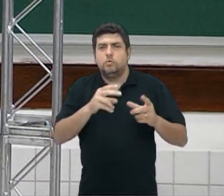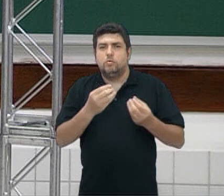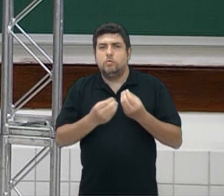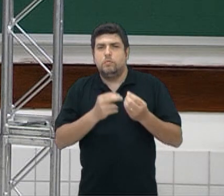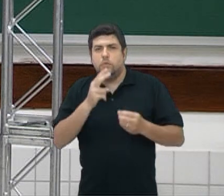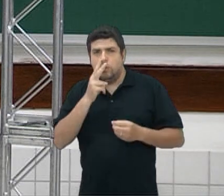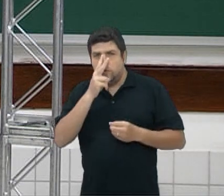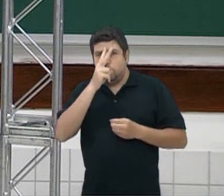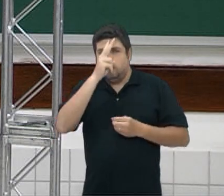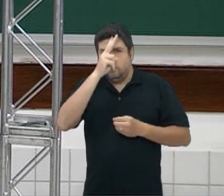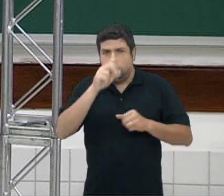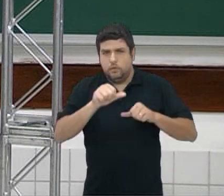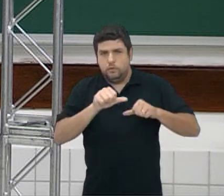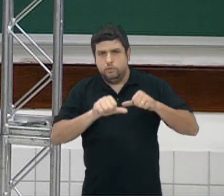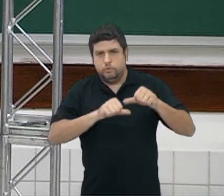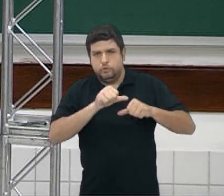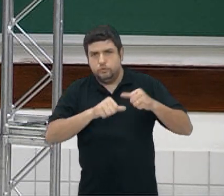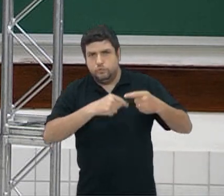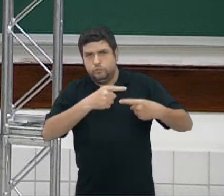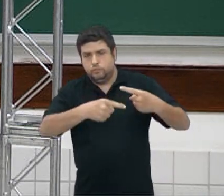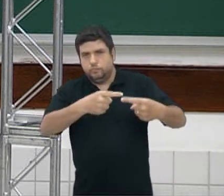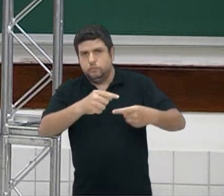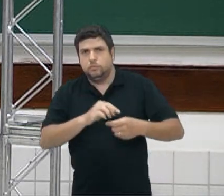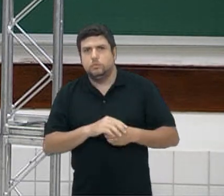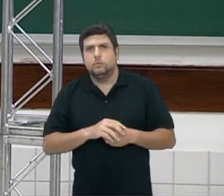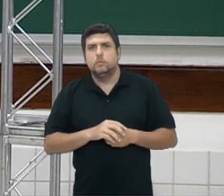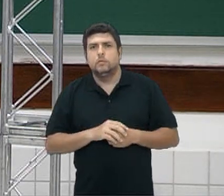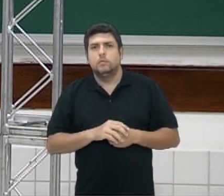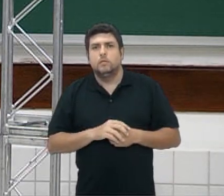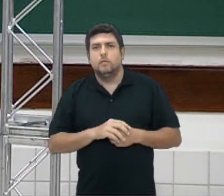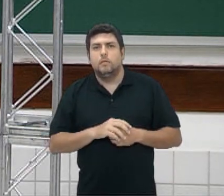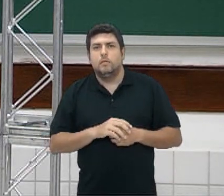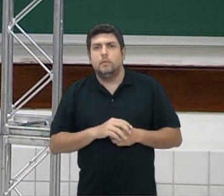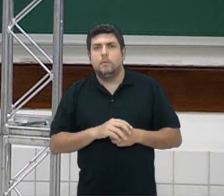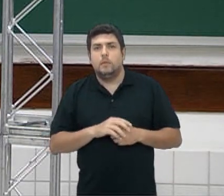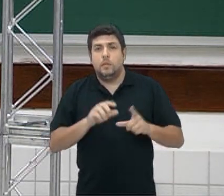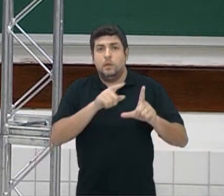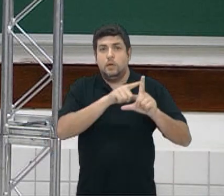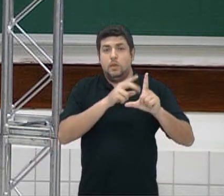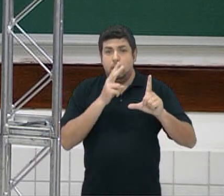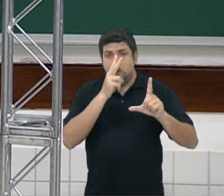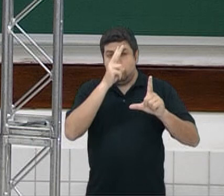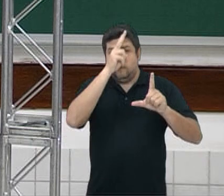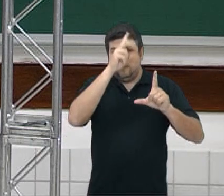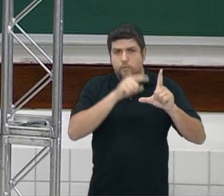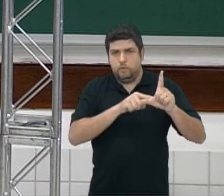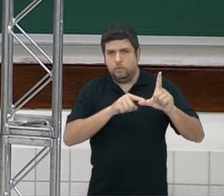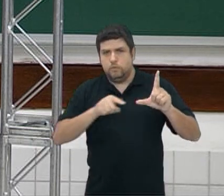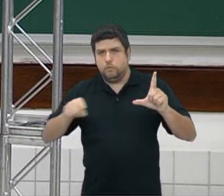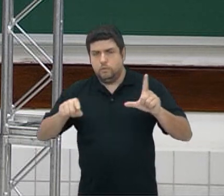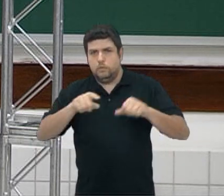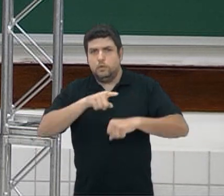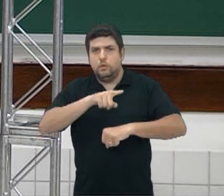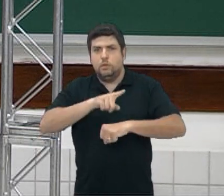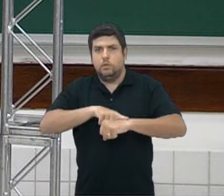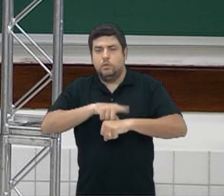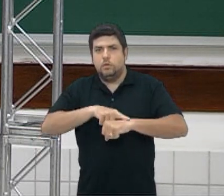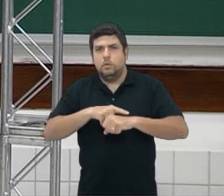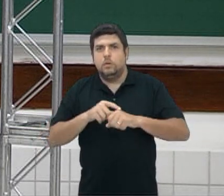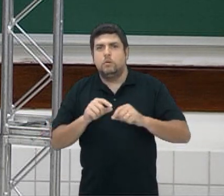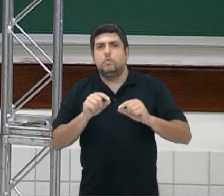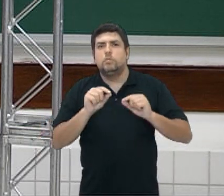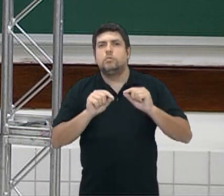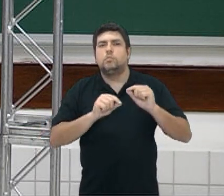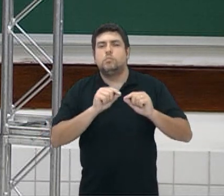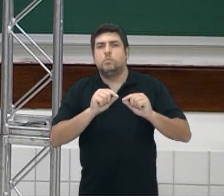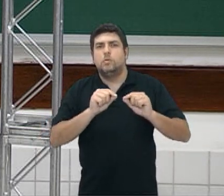vendo aqui, força pelo tempo, ela é utilizada quando eu tenho uma força constante. Veja que eu coloquei aqui no nosso slide que